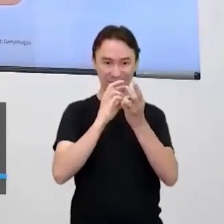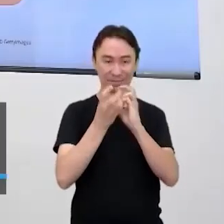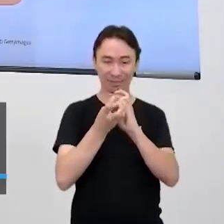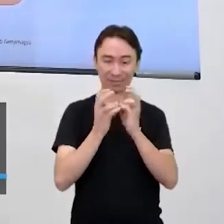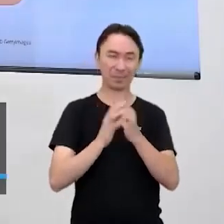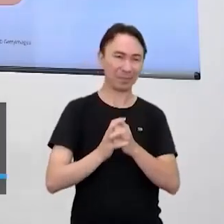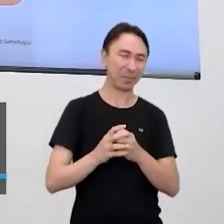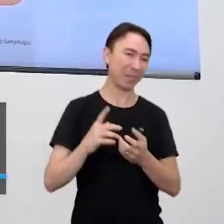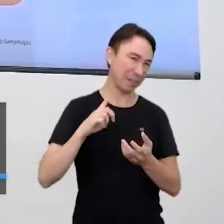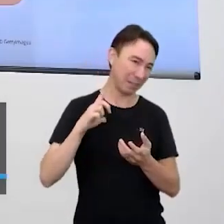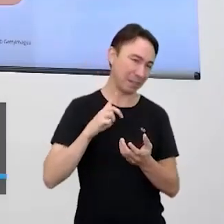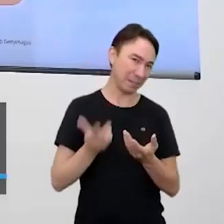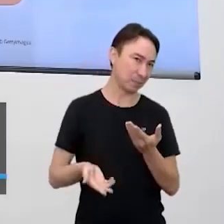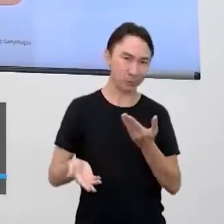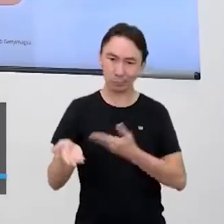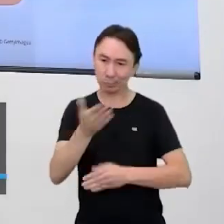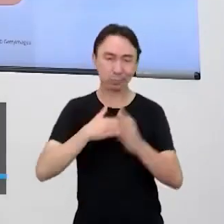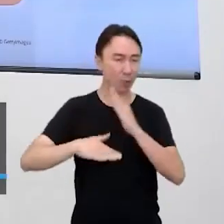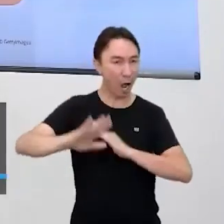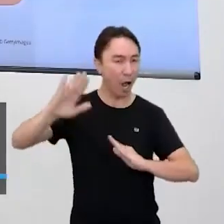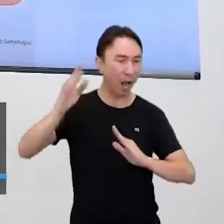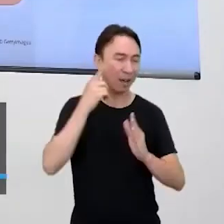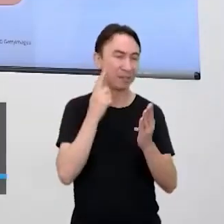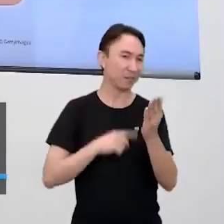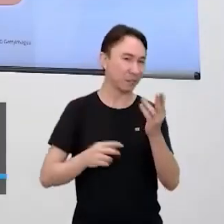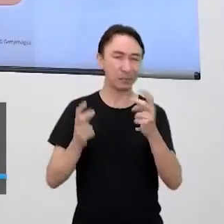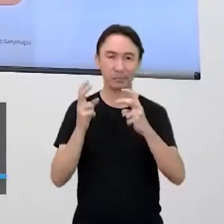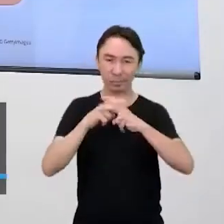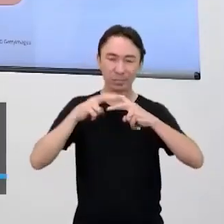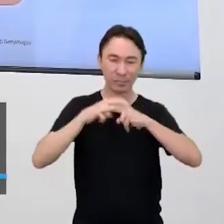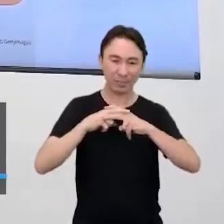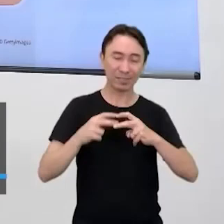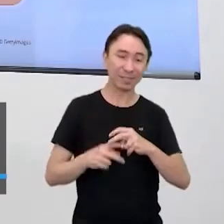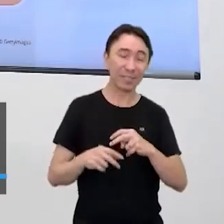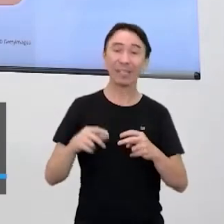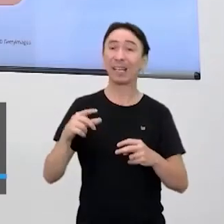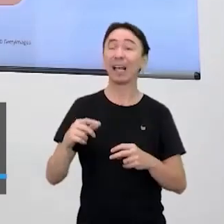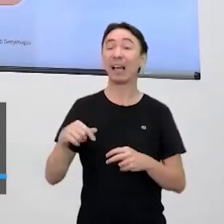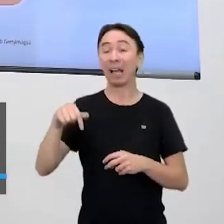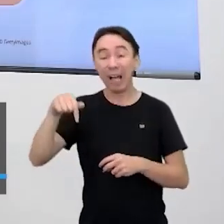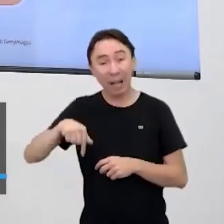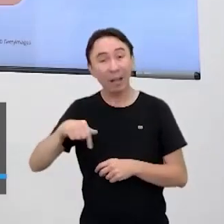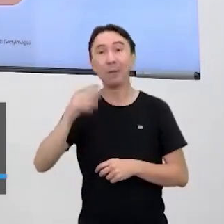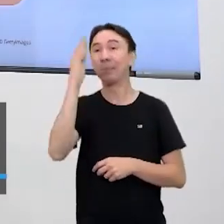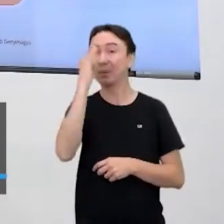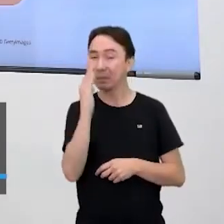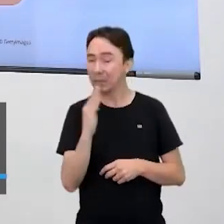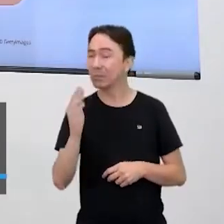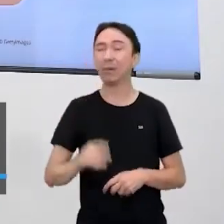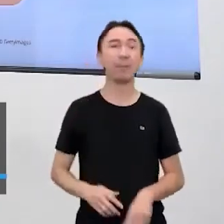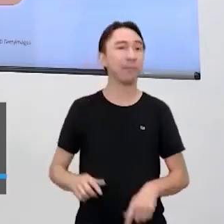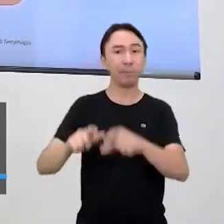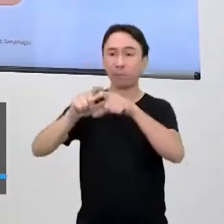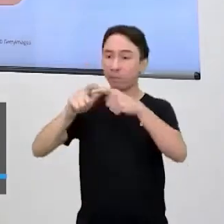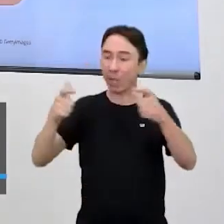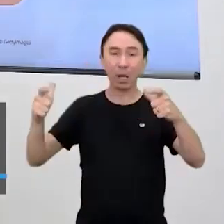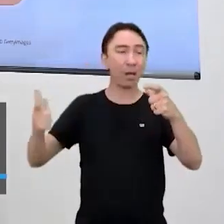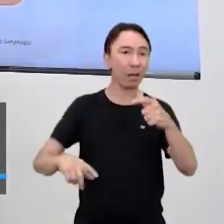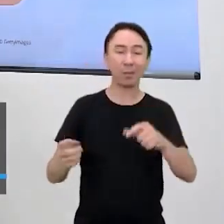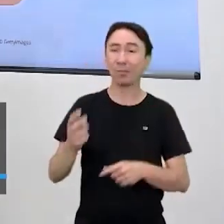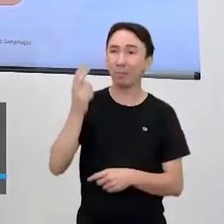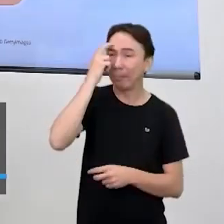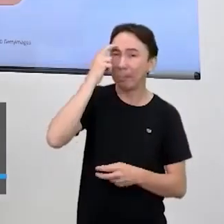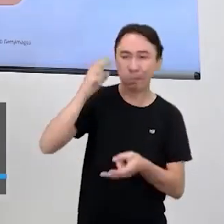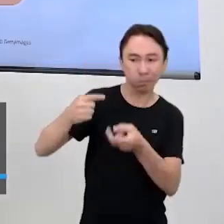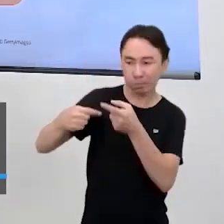artes marciais, as lutas corporais é a mais popular em termos de tradições brasileiras, junto com ela